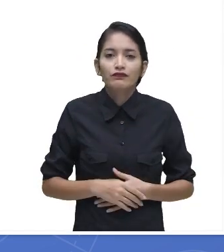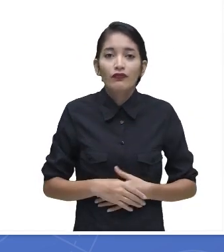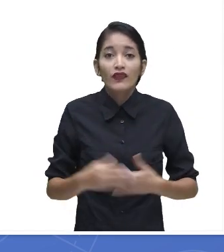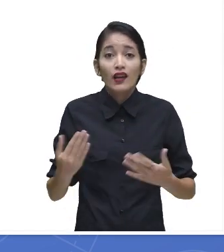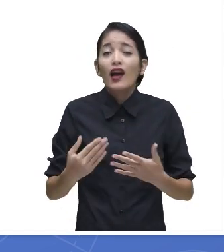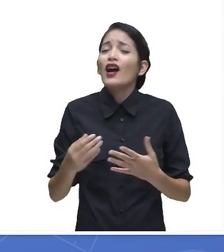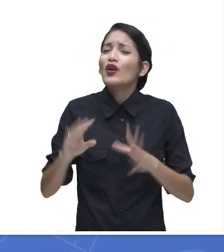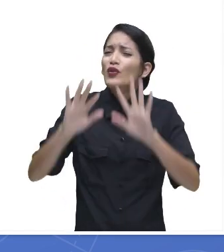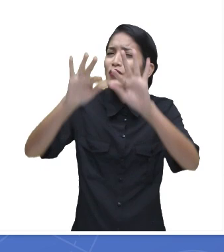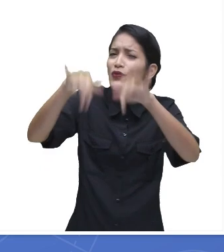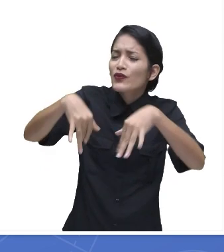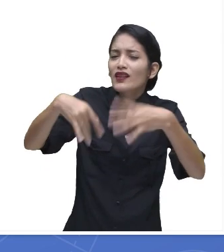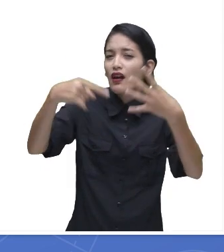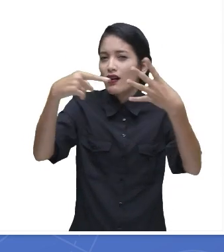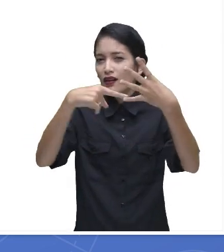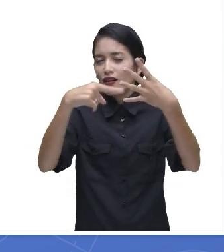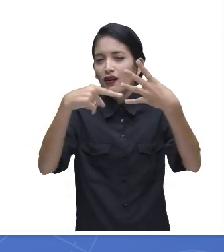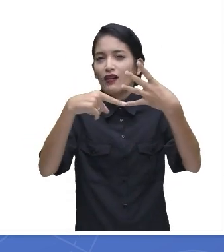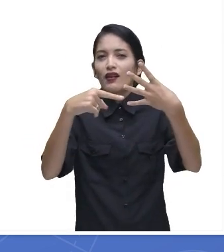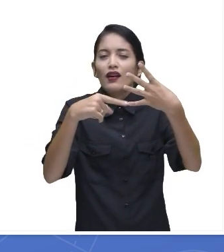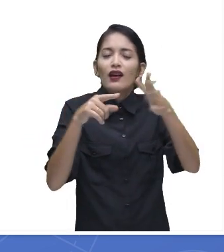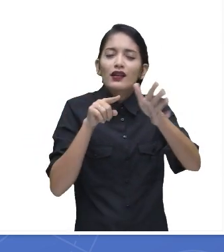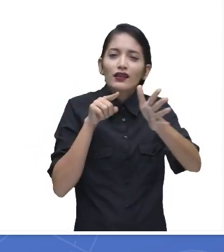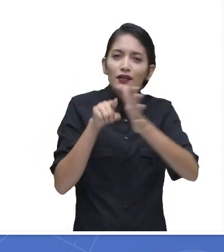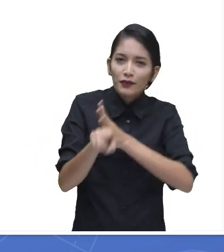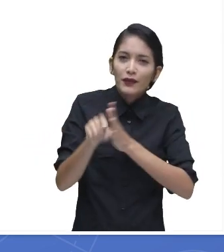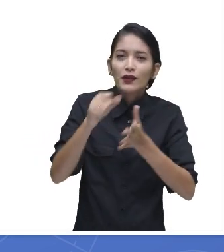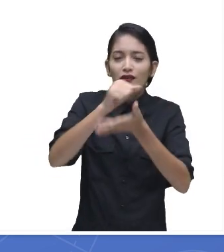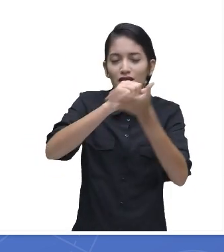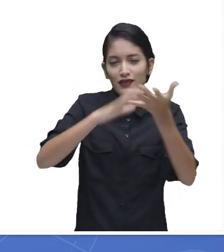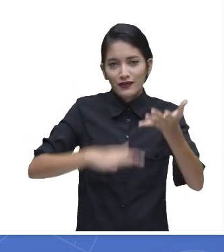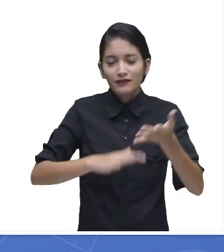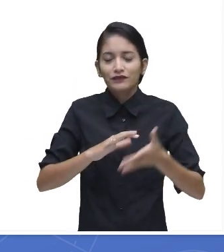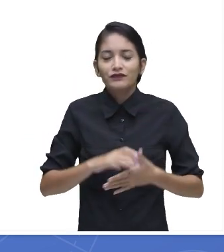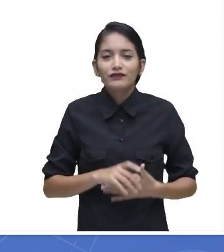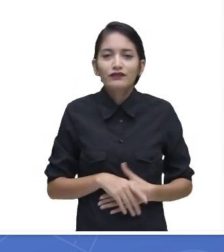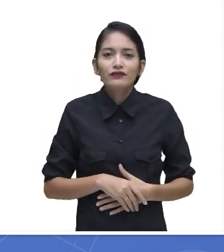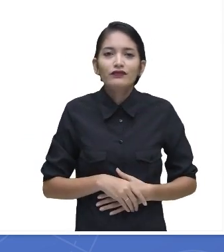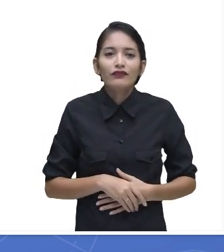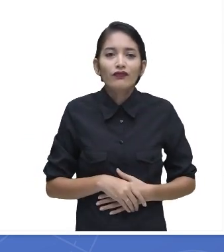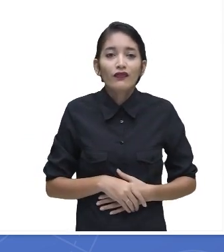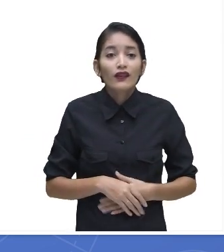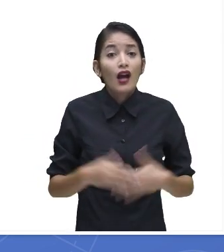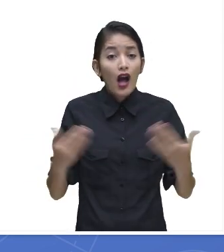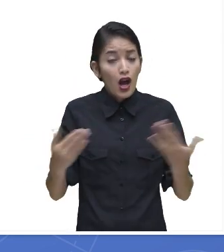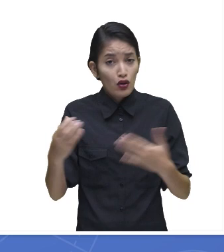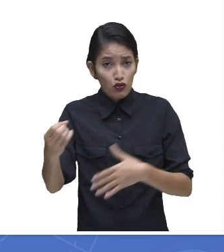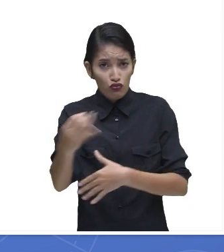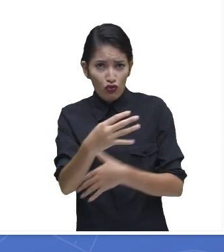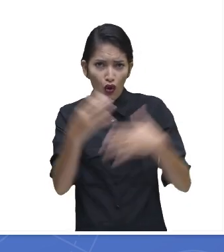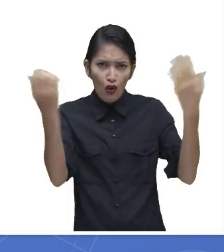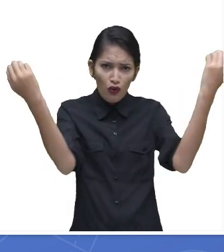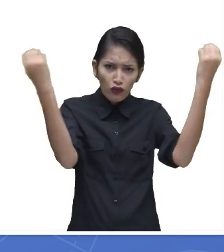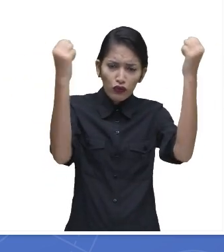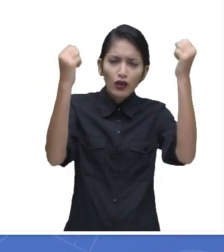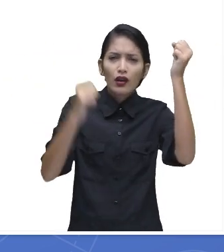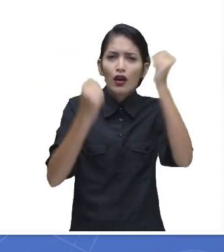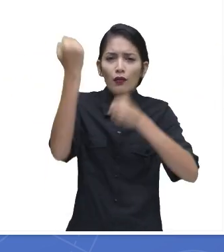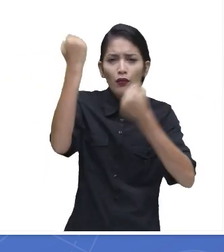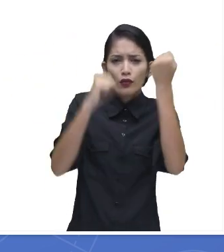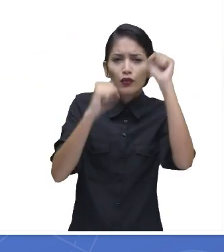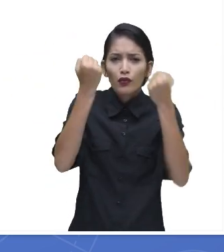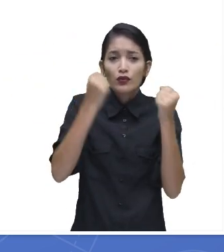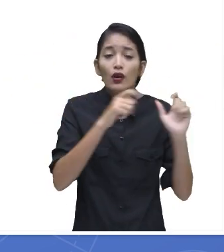última questão da nossa atividade? Vamos lá. Com uma modernização industrial tardia, o